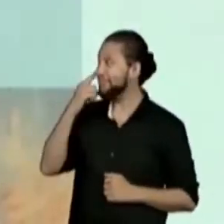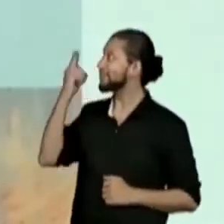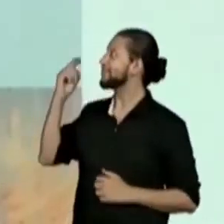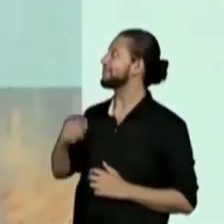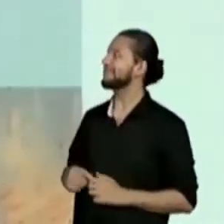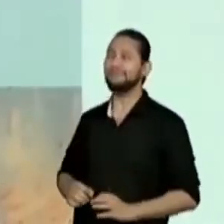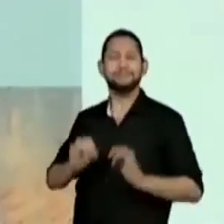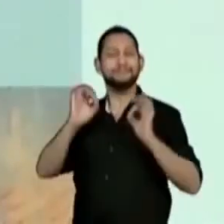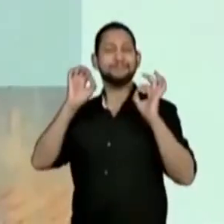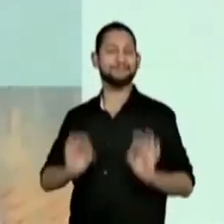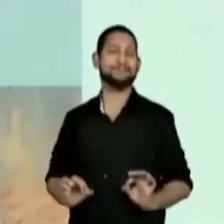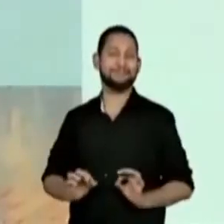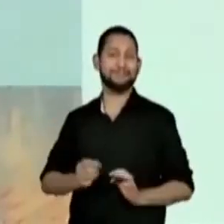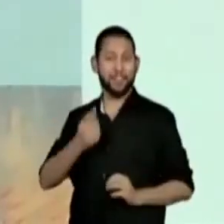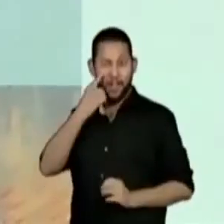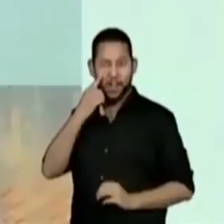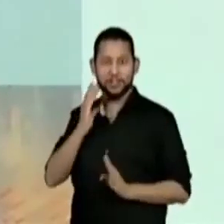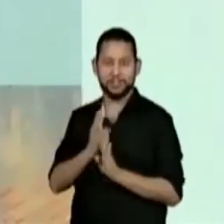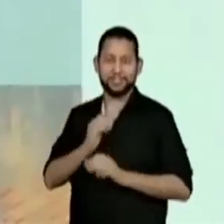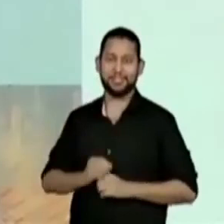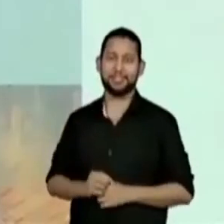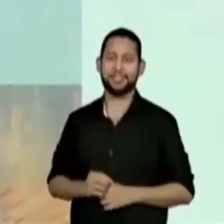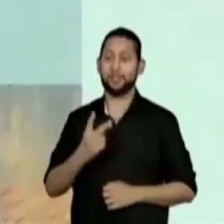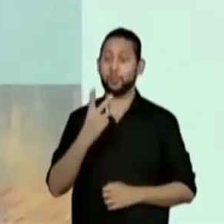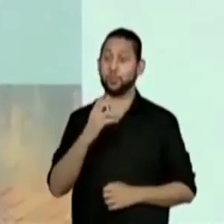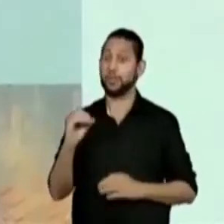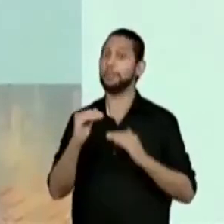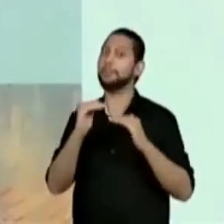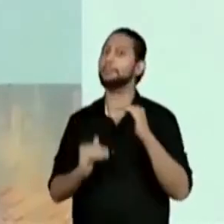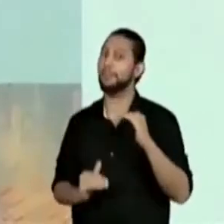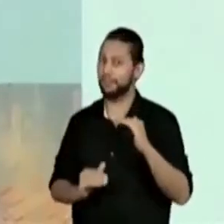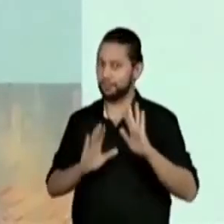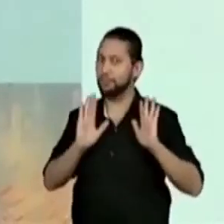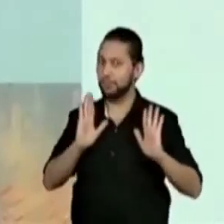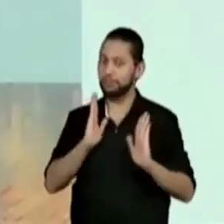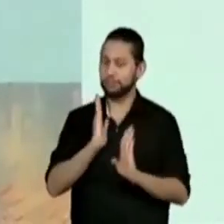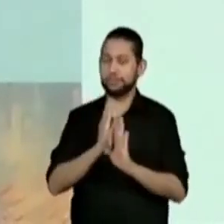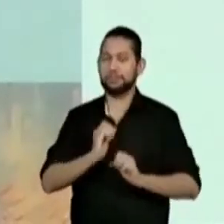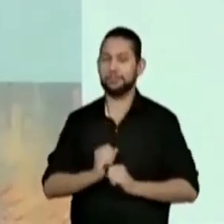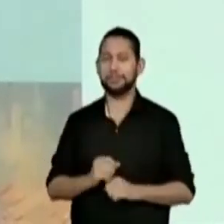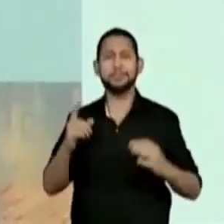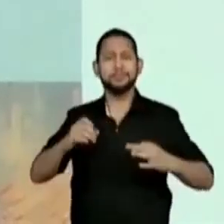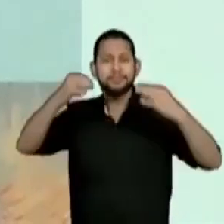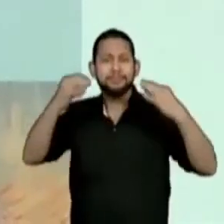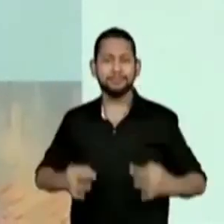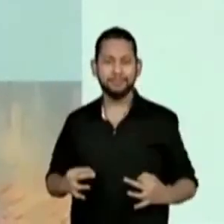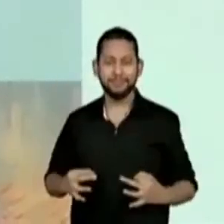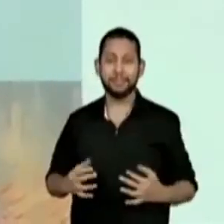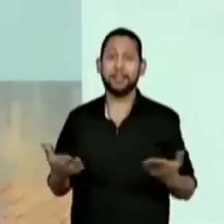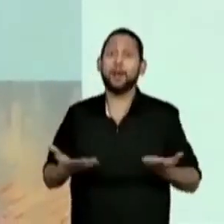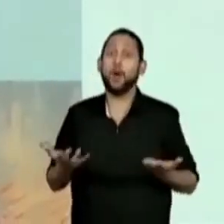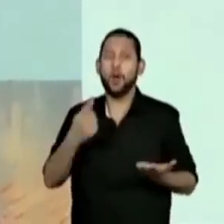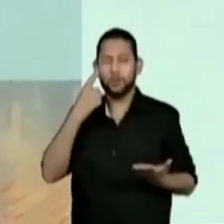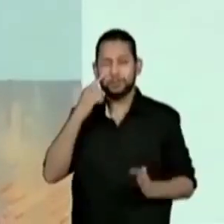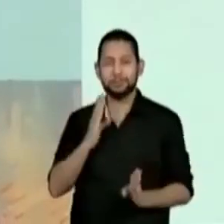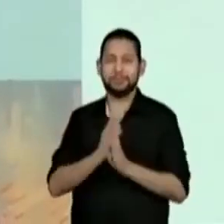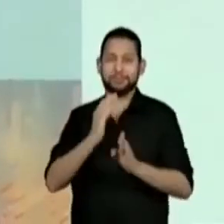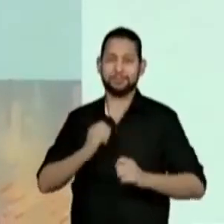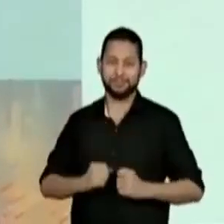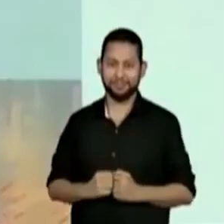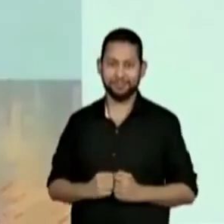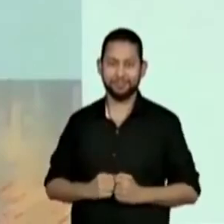agora o exato certo a gente já viu que é menos de 200 Mas a gente não sabe o exato que é o que a gente vai fazer agora